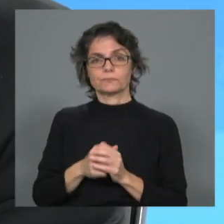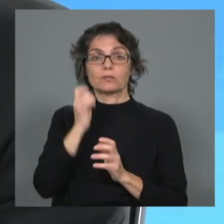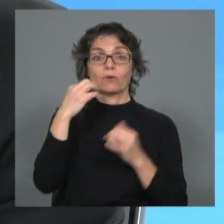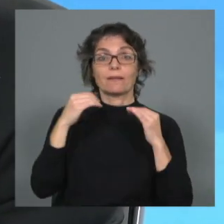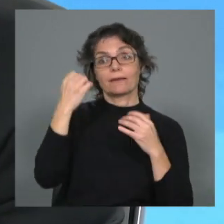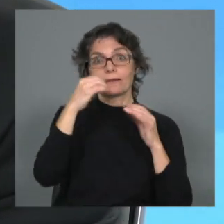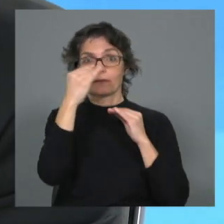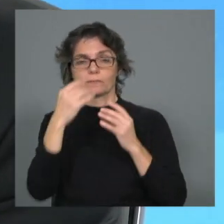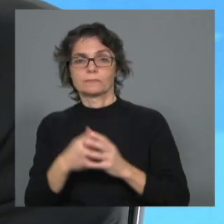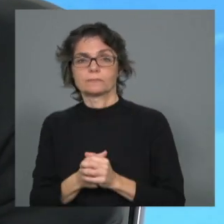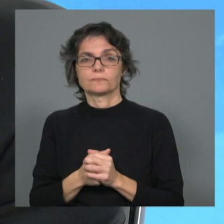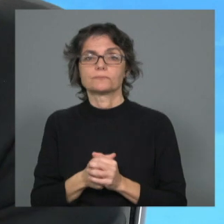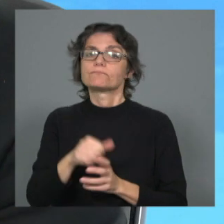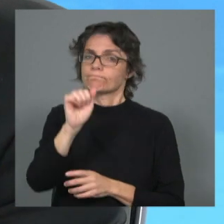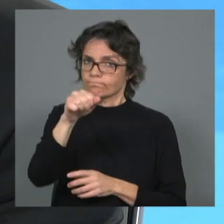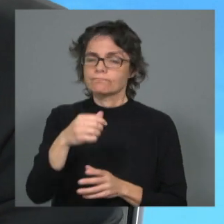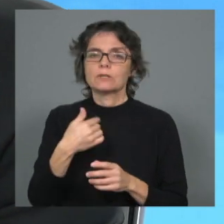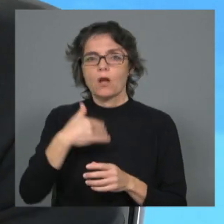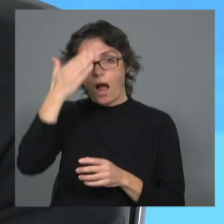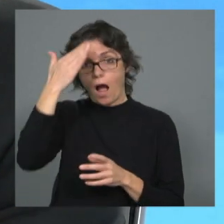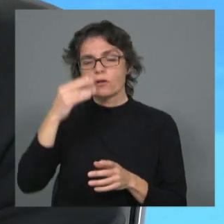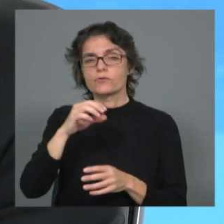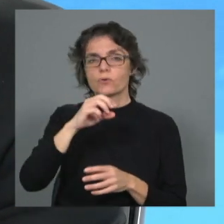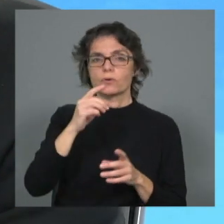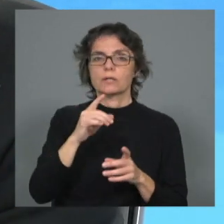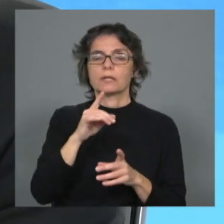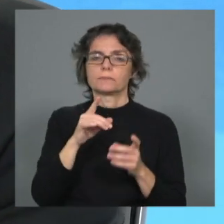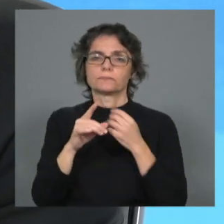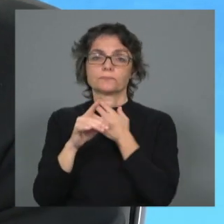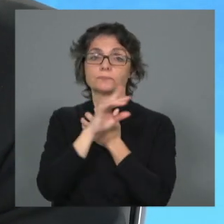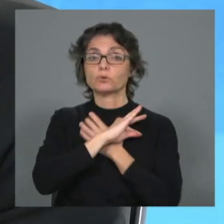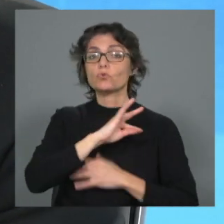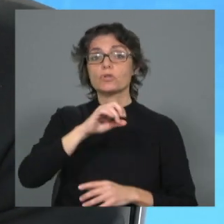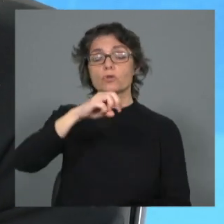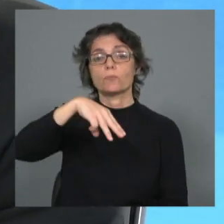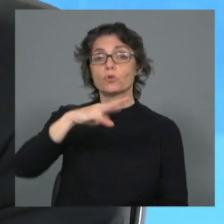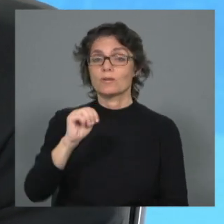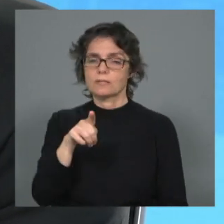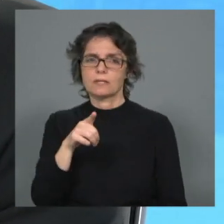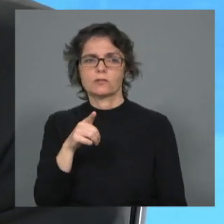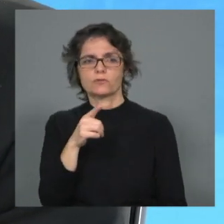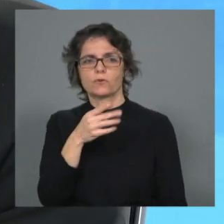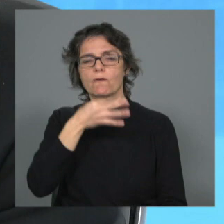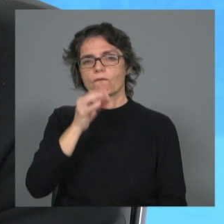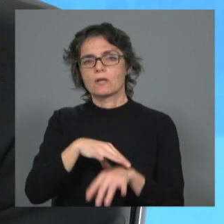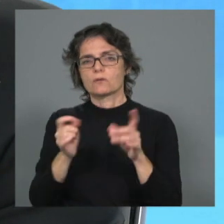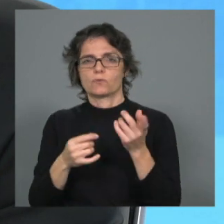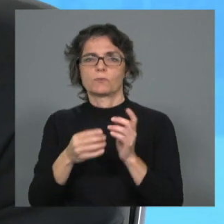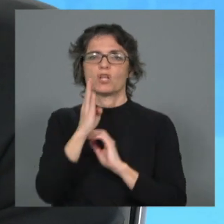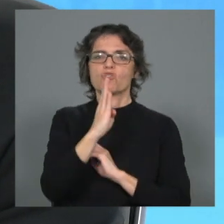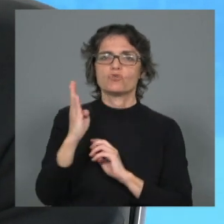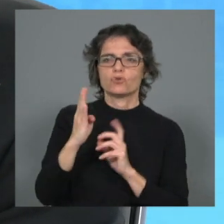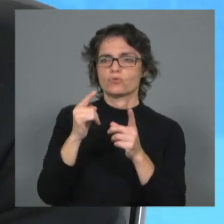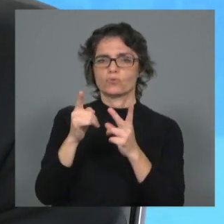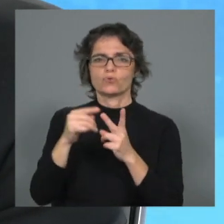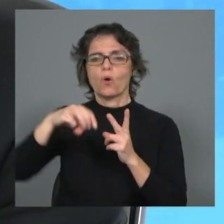Manuel Sérgio, o input que dá em relação a esses treinadores, ao Jorge Jesus, ao Mourinho e tantos outros, que criou a escola,